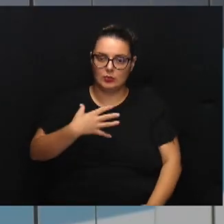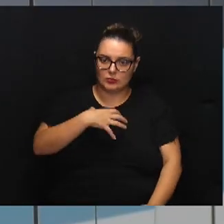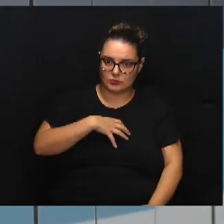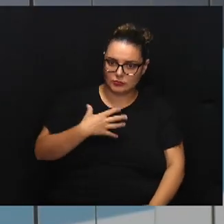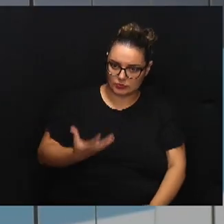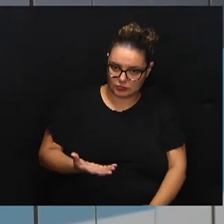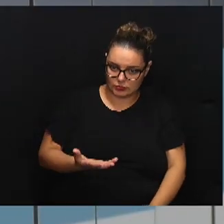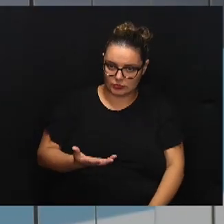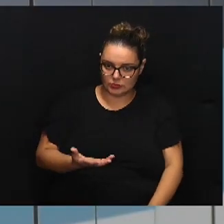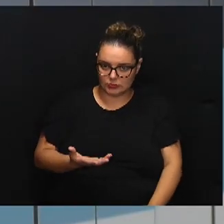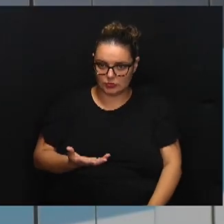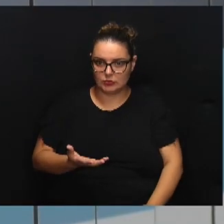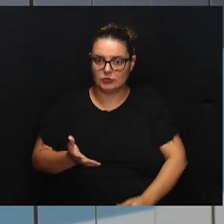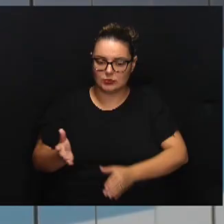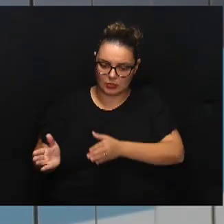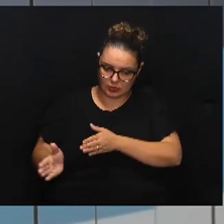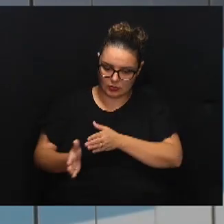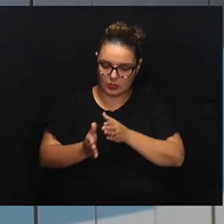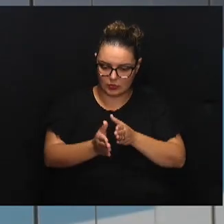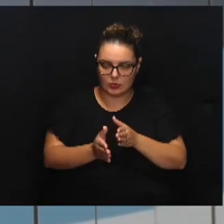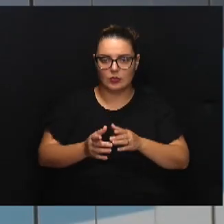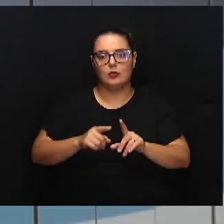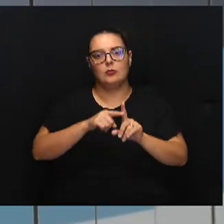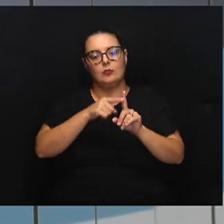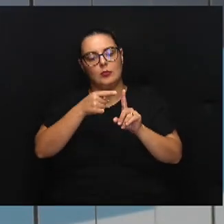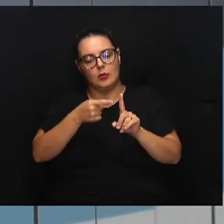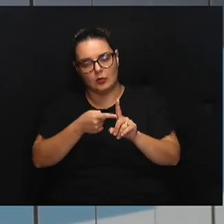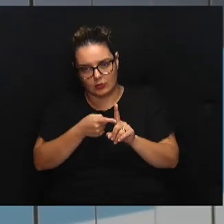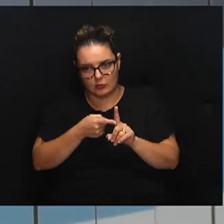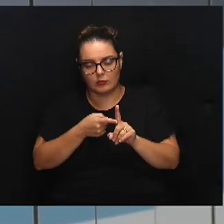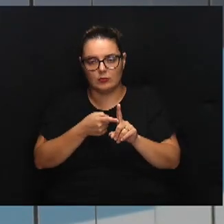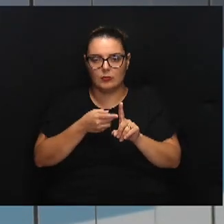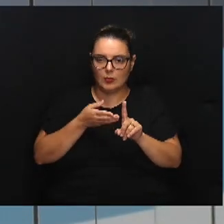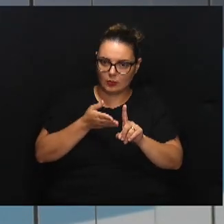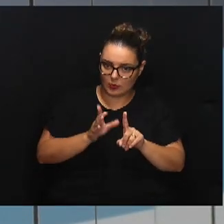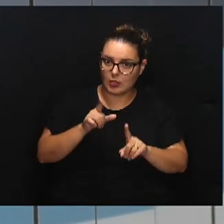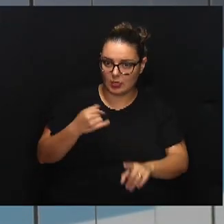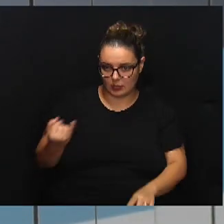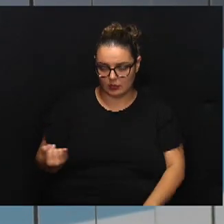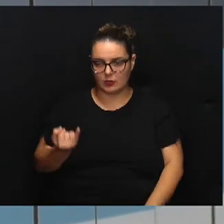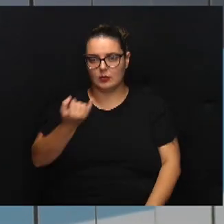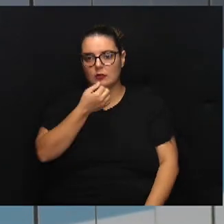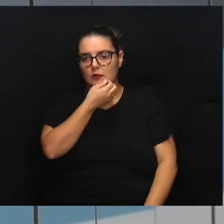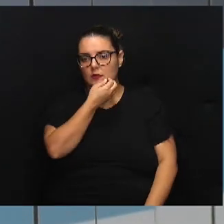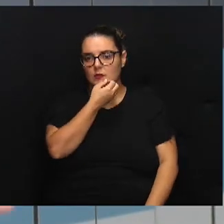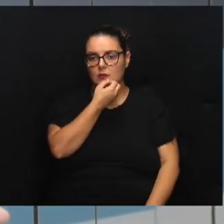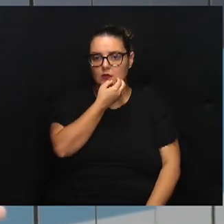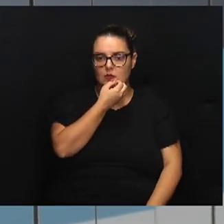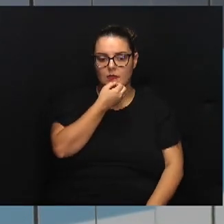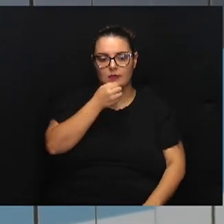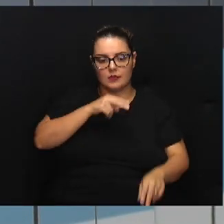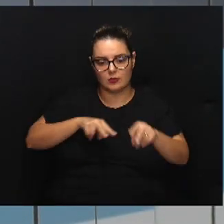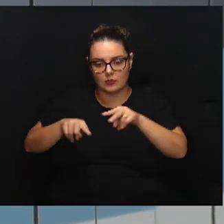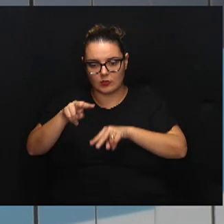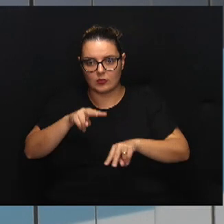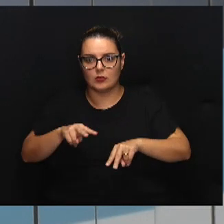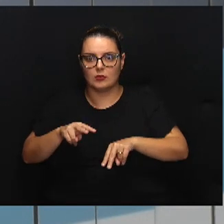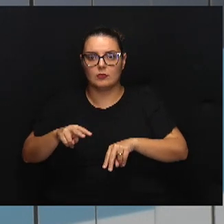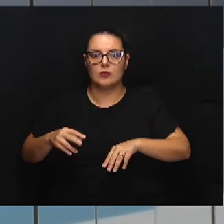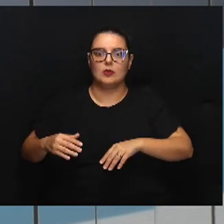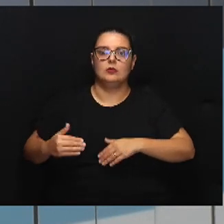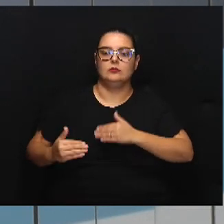se conduzir, né, uma gestação e um parto. Isso também é um ponto importante, ter um olhar para a formação dos